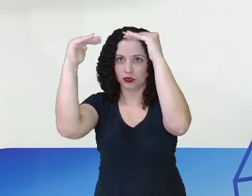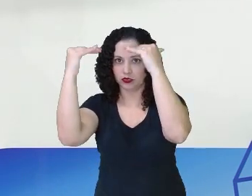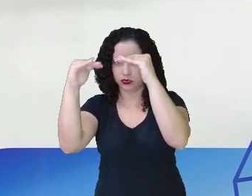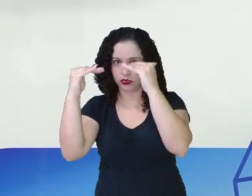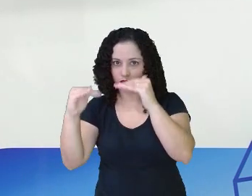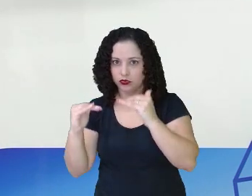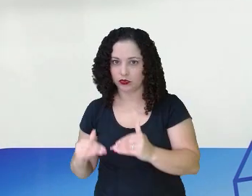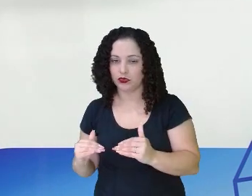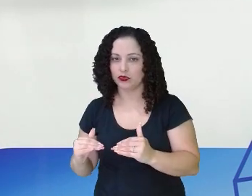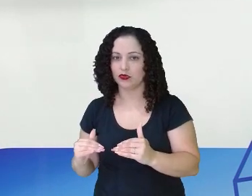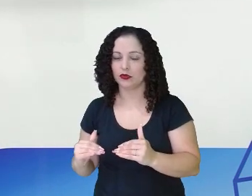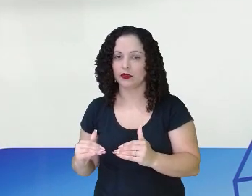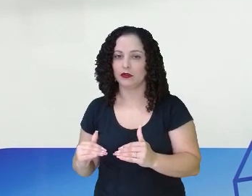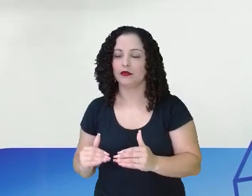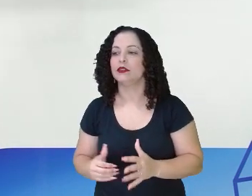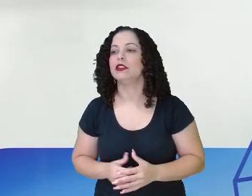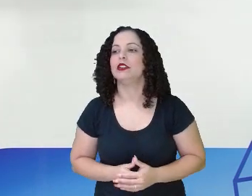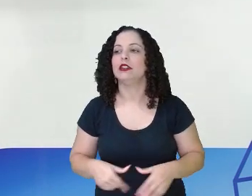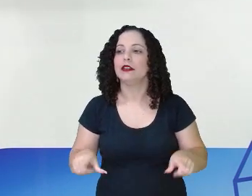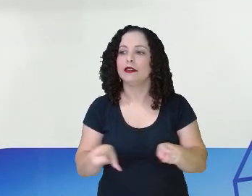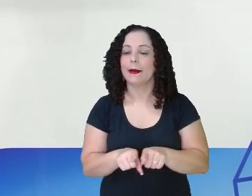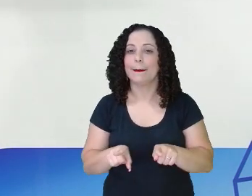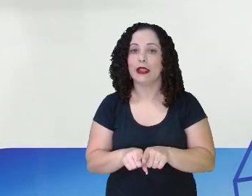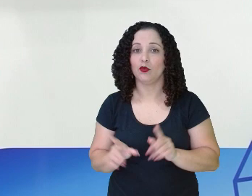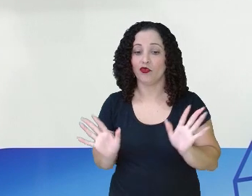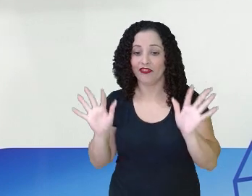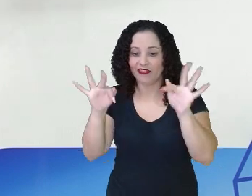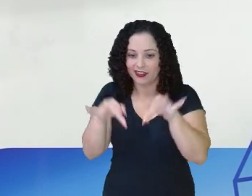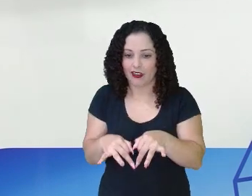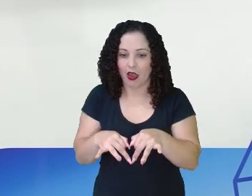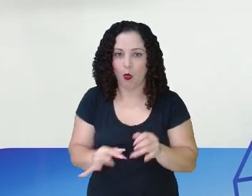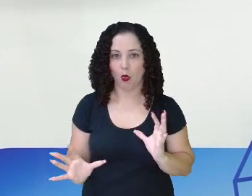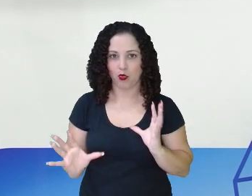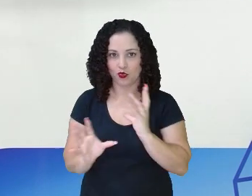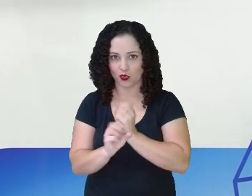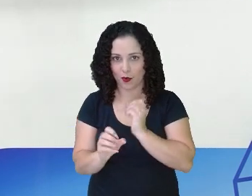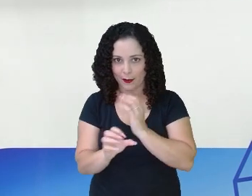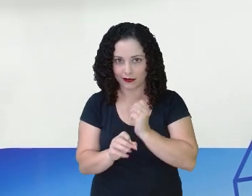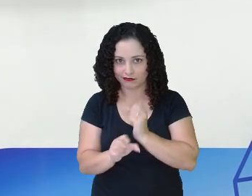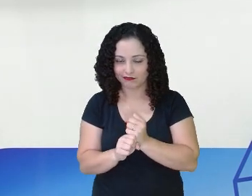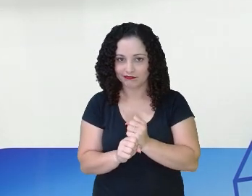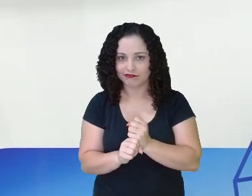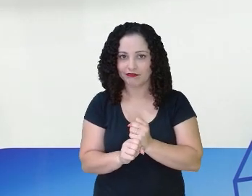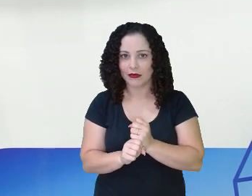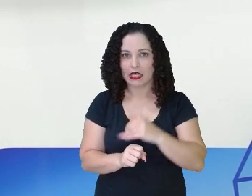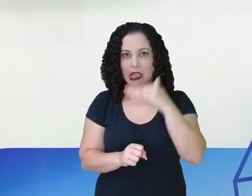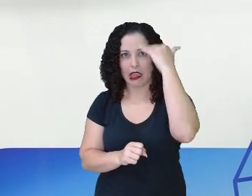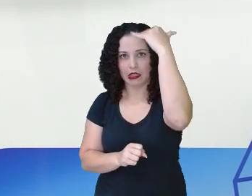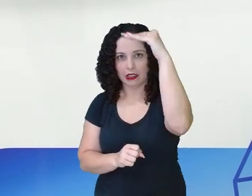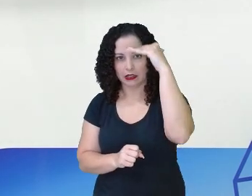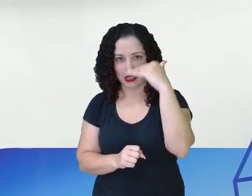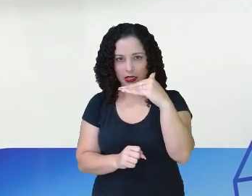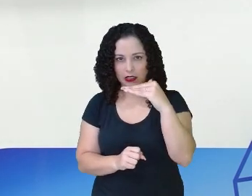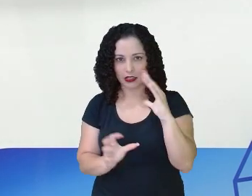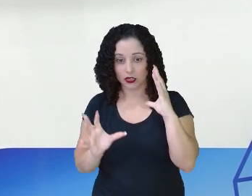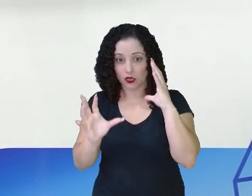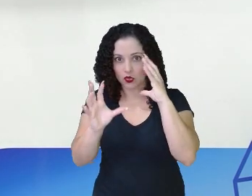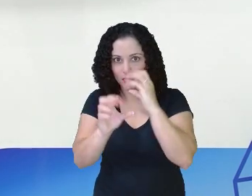serão adicionadas uma à outra. E por último, a gente tem a soma, que é o resultado da